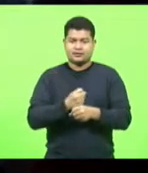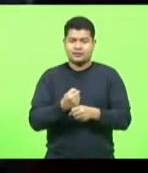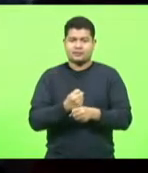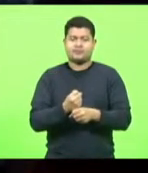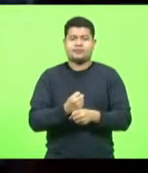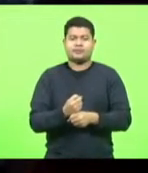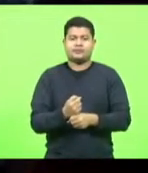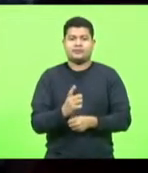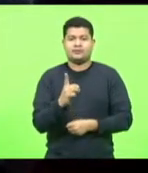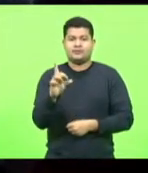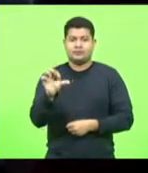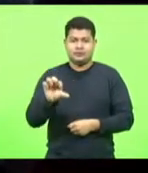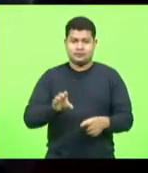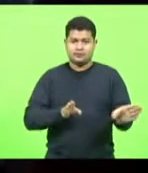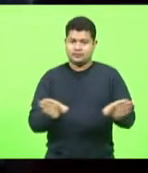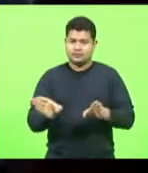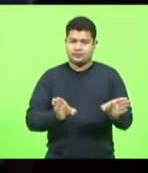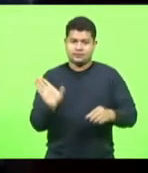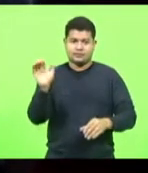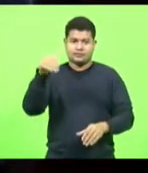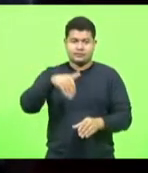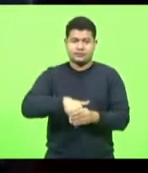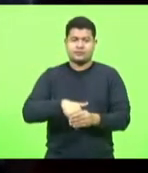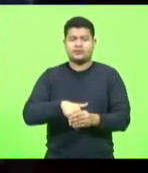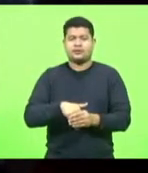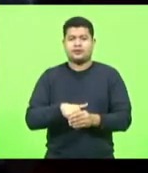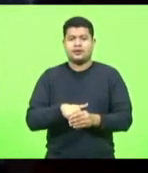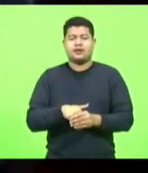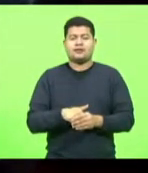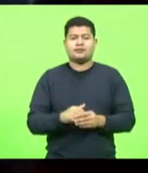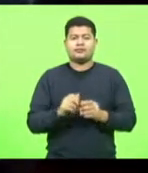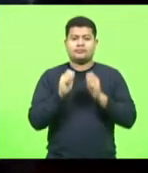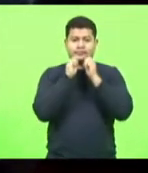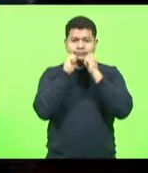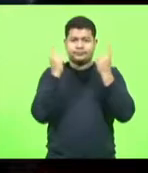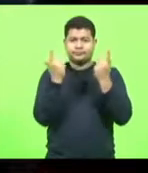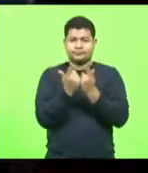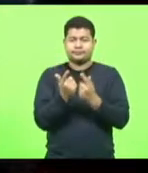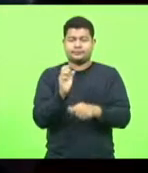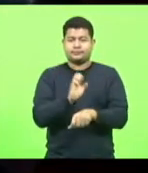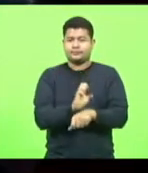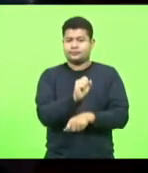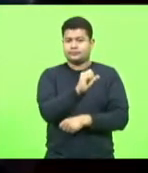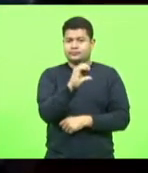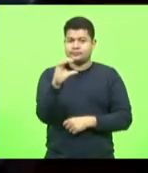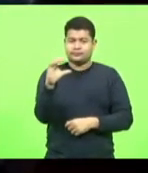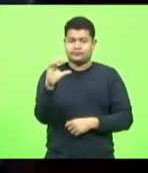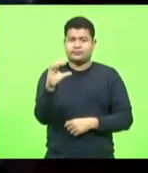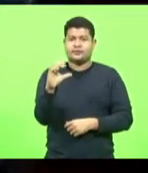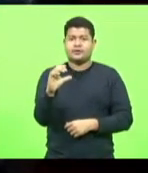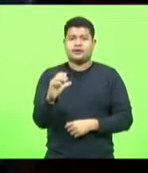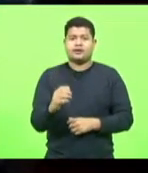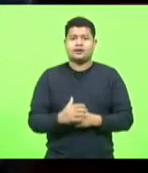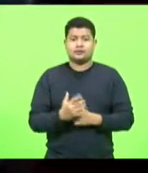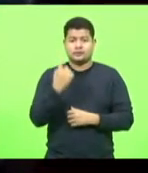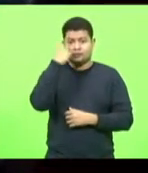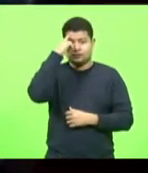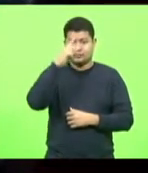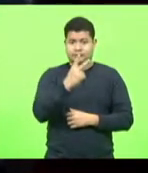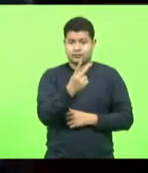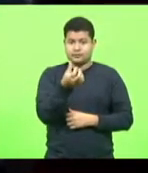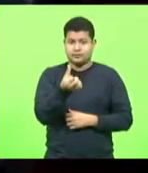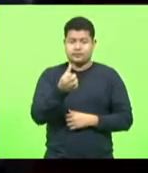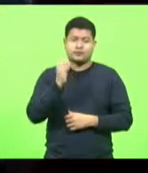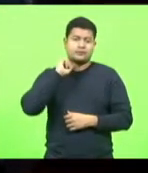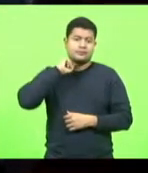legislativa da nona legislatura da Assembleia Legislativa do Estado de Santa Catarina, realizada em 26 de